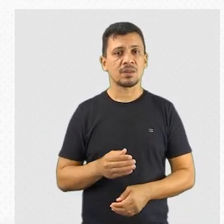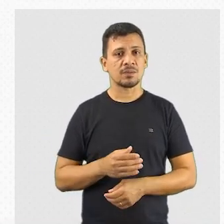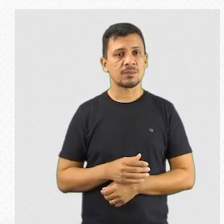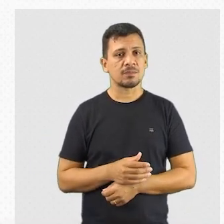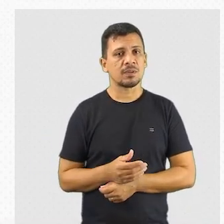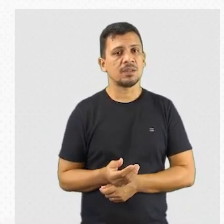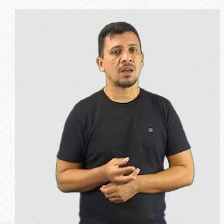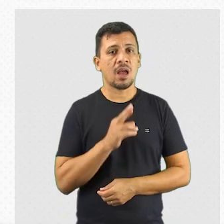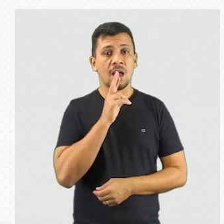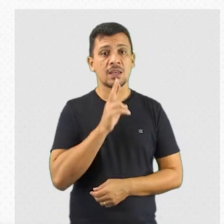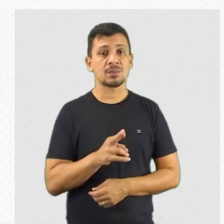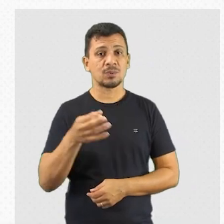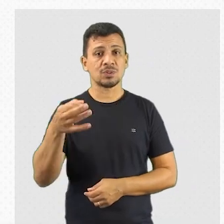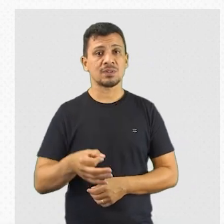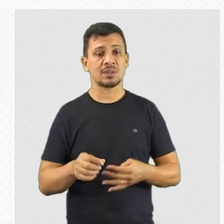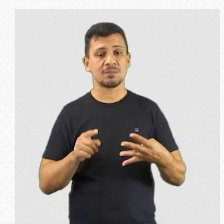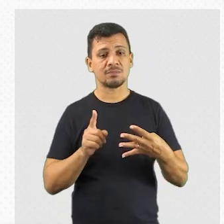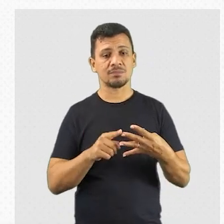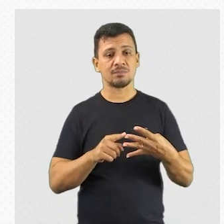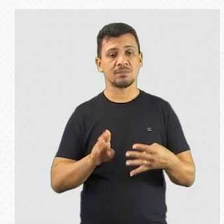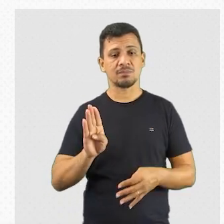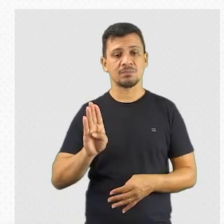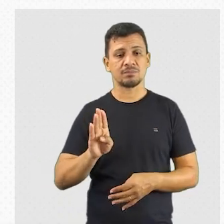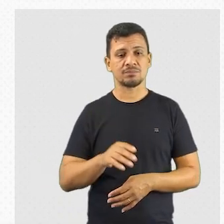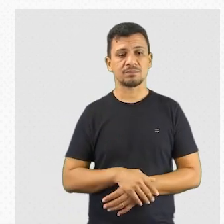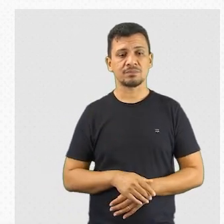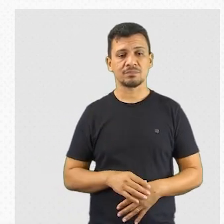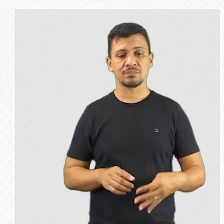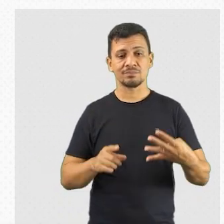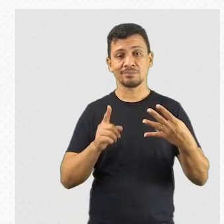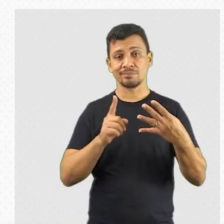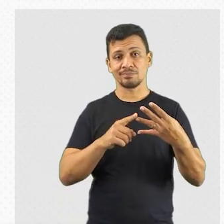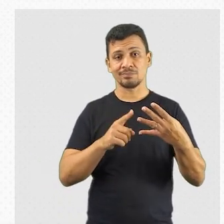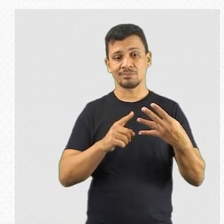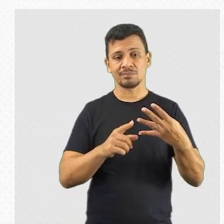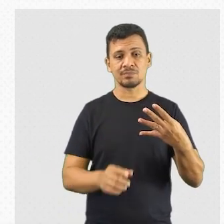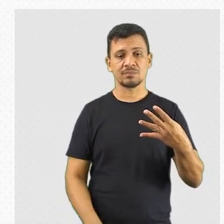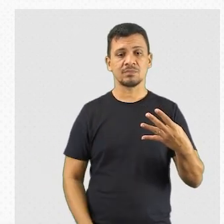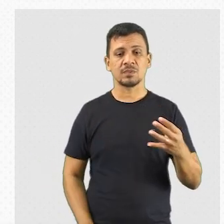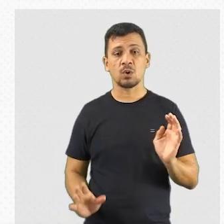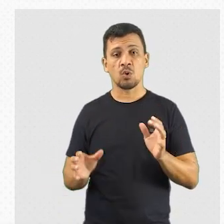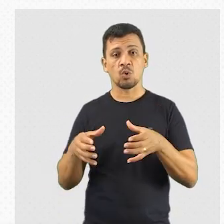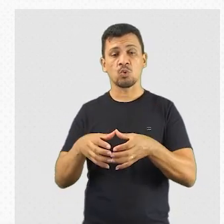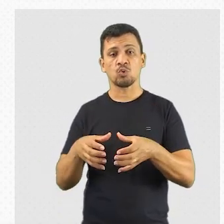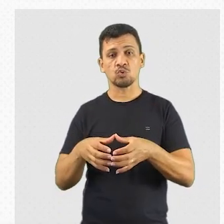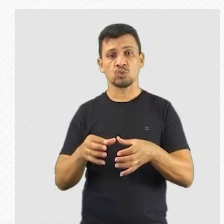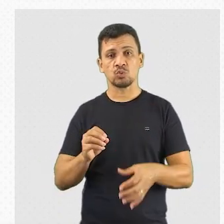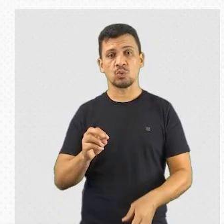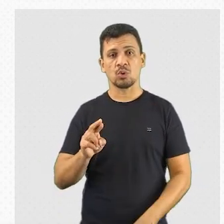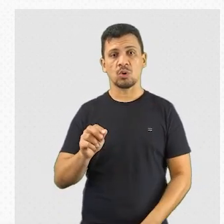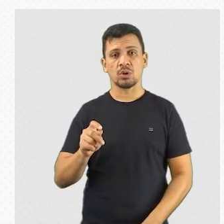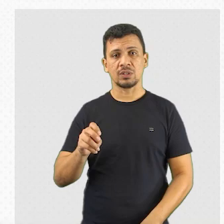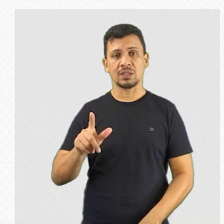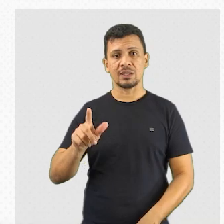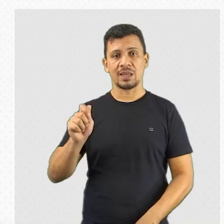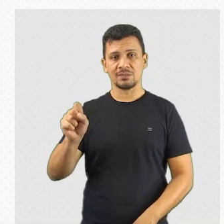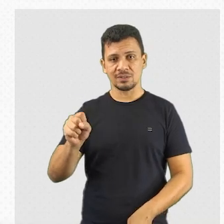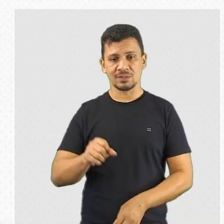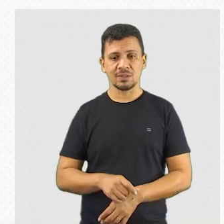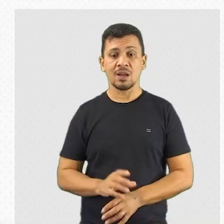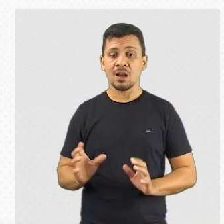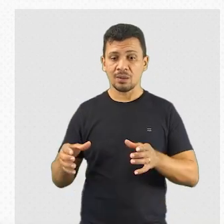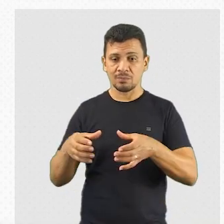fisiologicamente. Então, a resposta correta é a nossa letra B. Mas vamos analisar a nossa letra C. É um conjunto de organelas que atuam